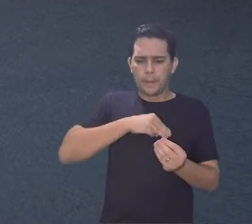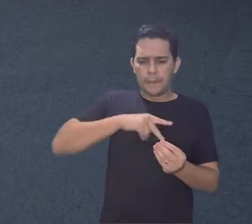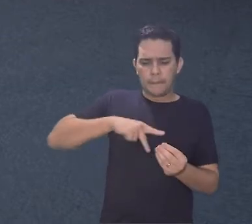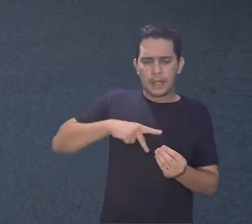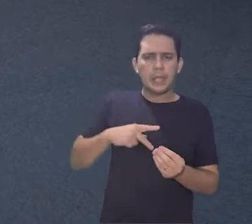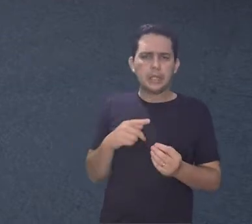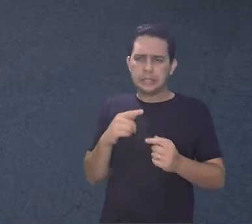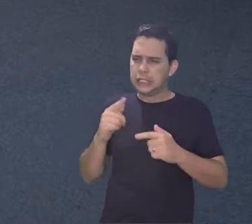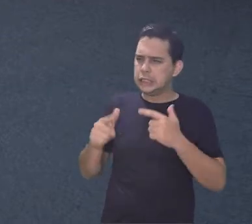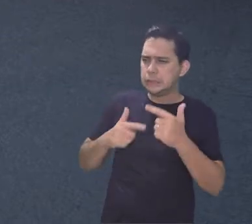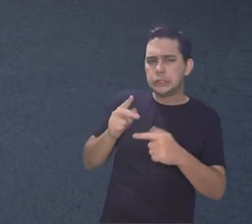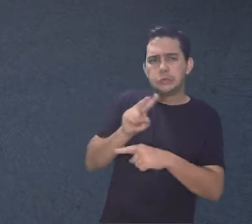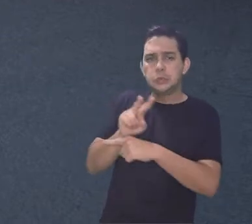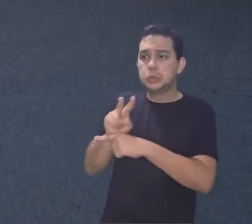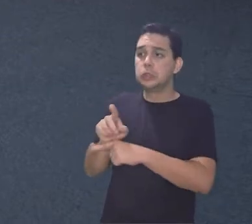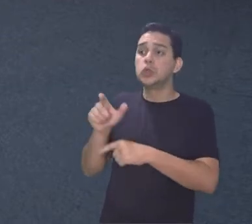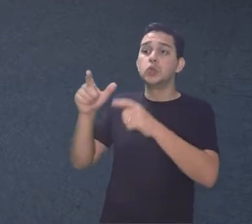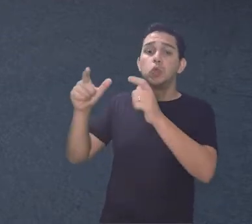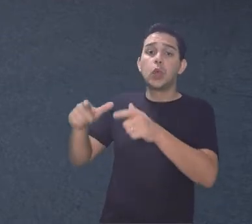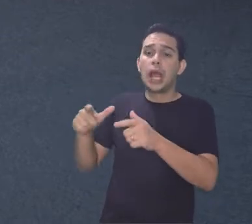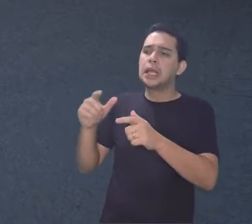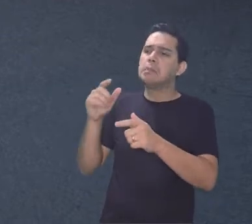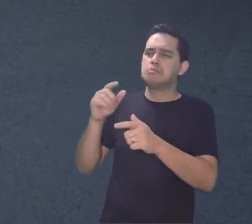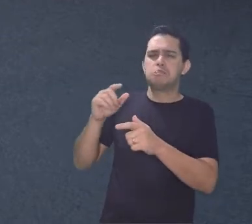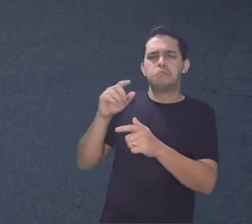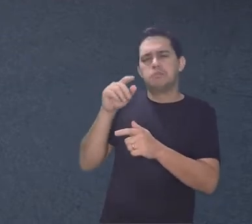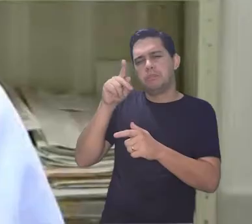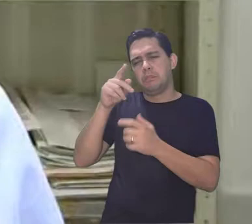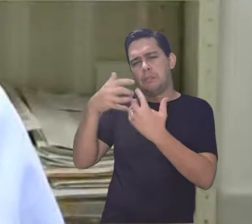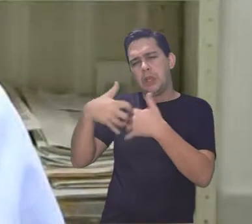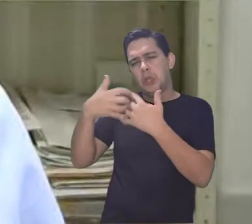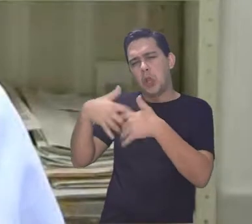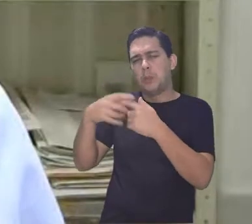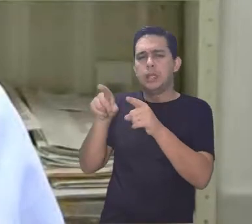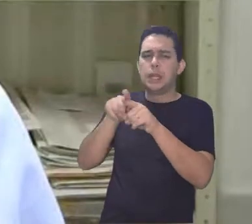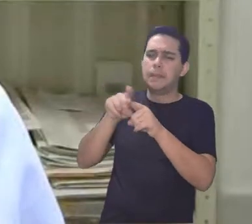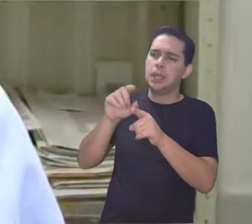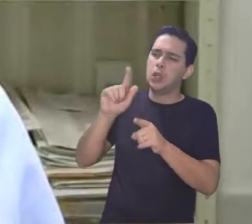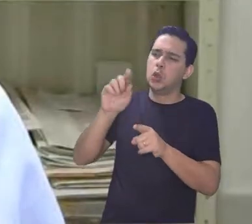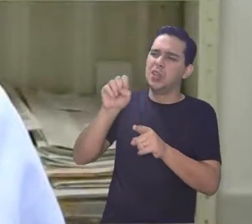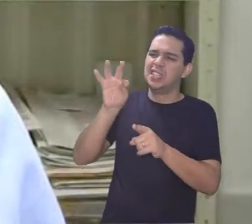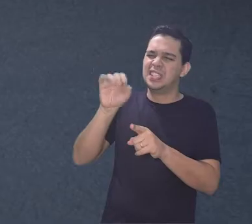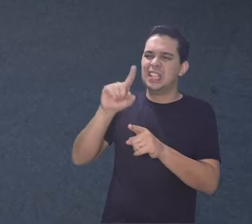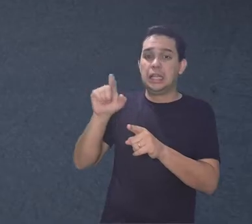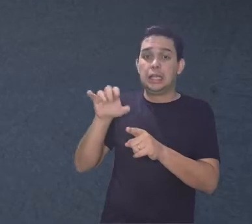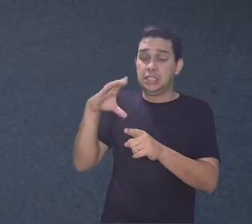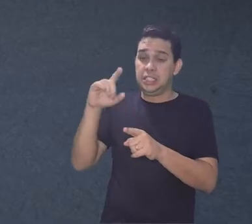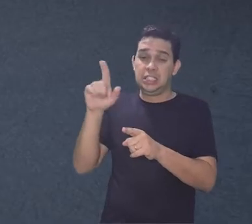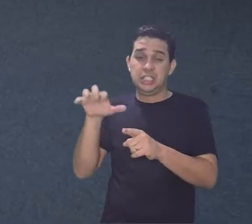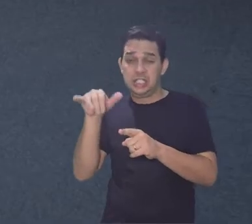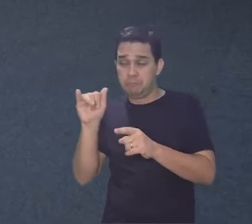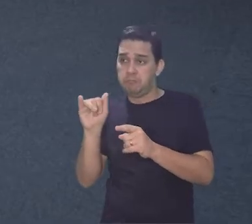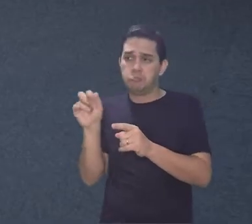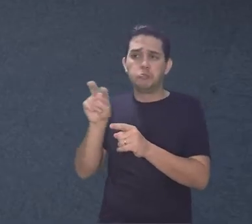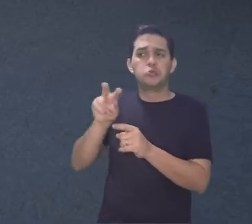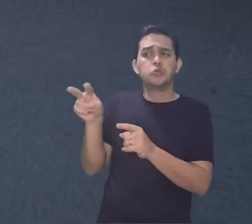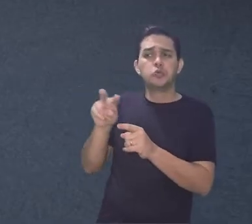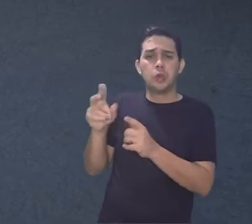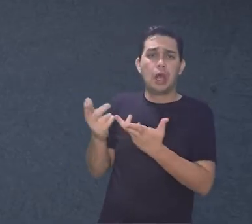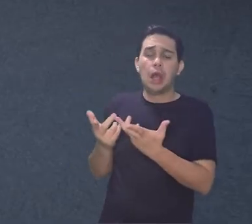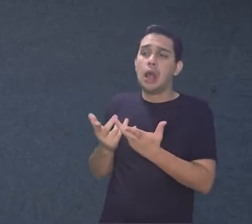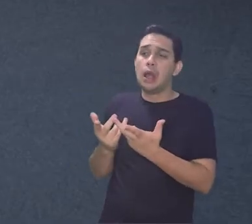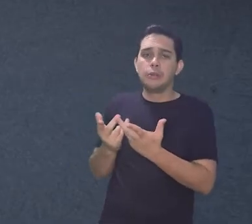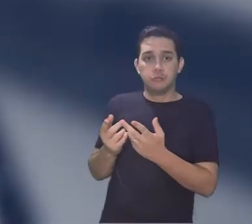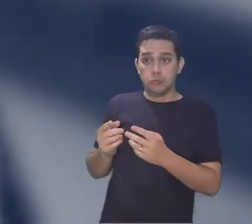em Campos dos Goytacazes e em Petrópolis. O promotor de justiça, Luiz Cláudio Carvalho de Almeida, vai explicar a decisão obtida